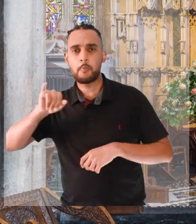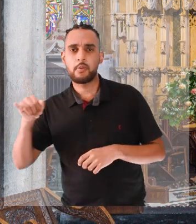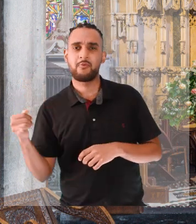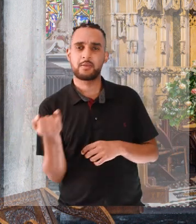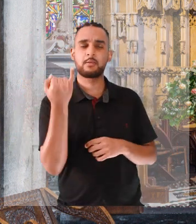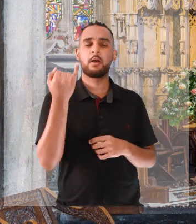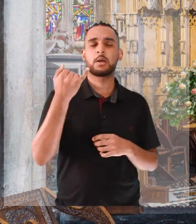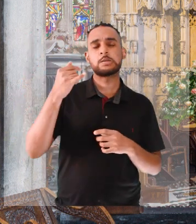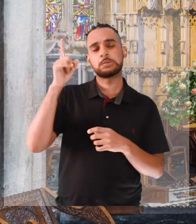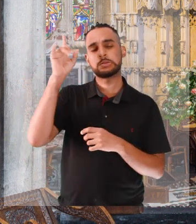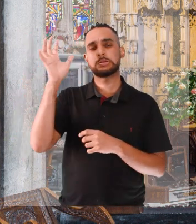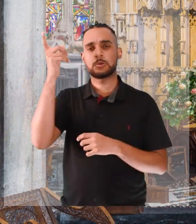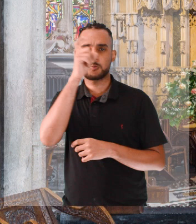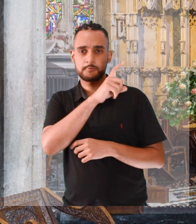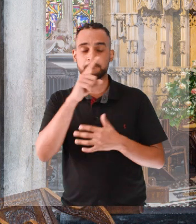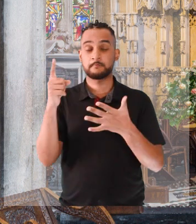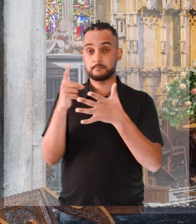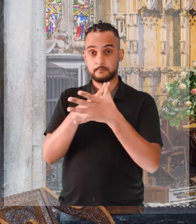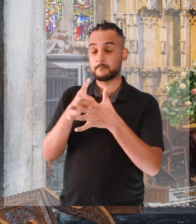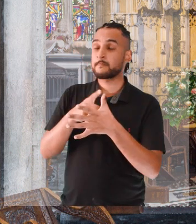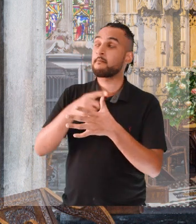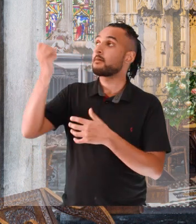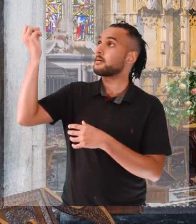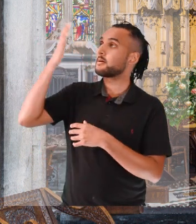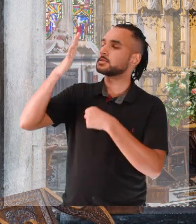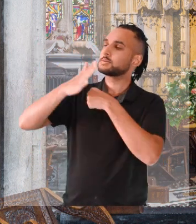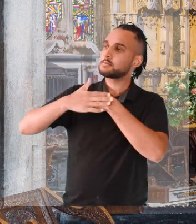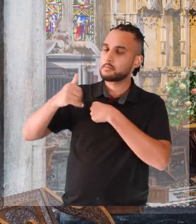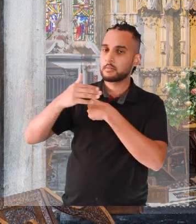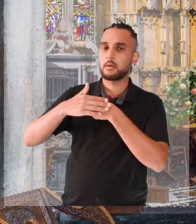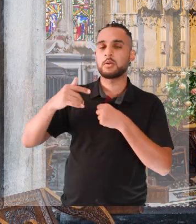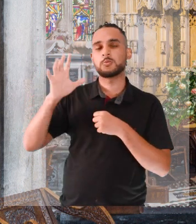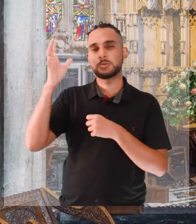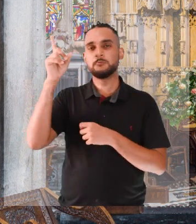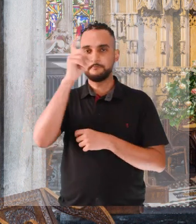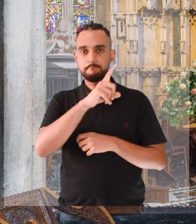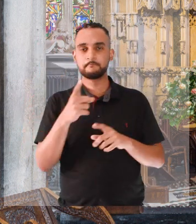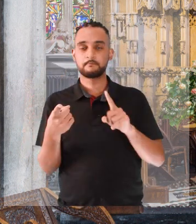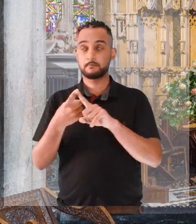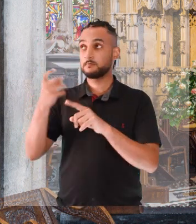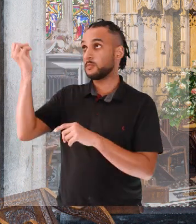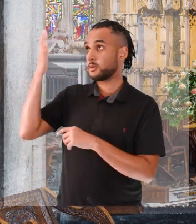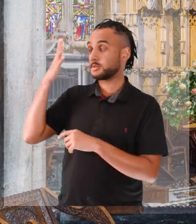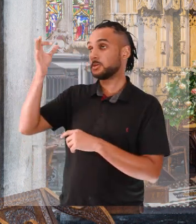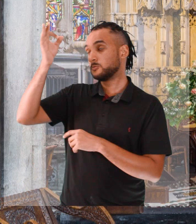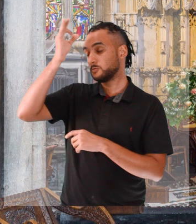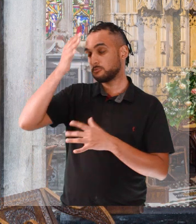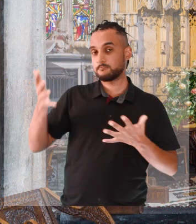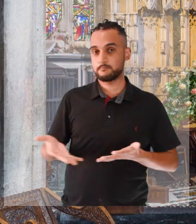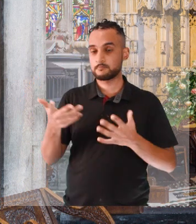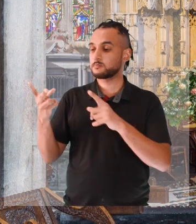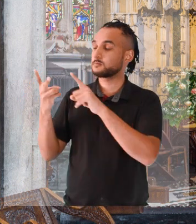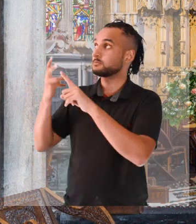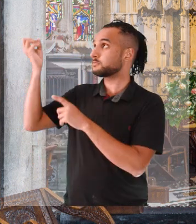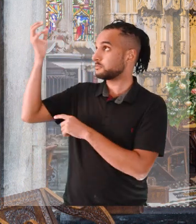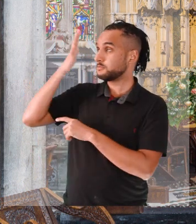tentações, graças para bem nos aproveitarmos das provações, graças de consolação no meio dos trabalhos, graças